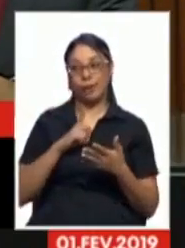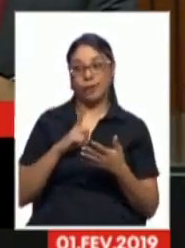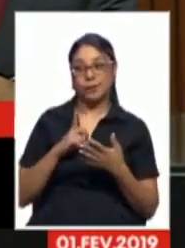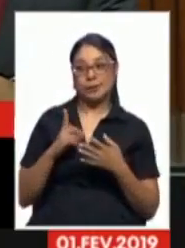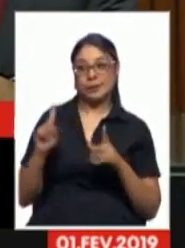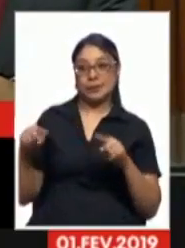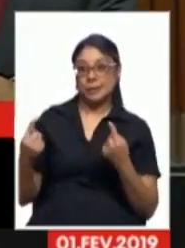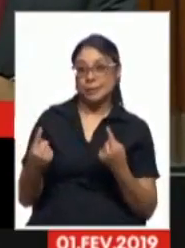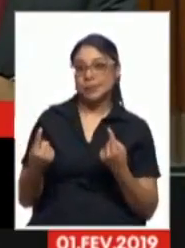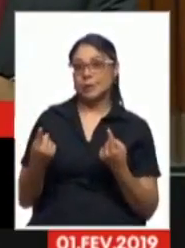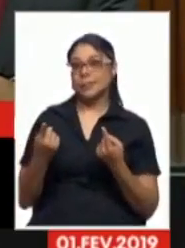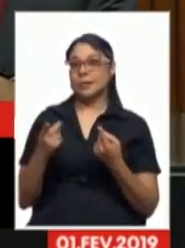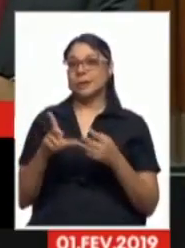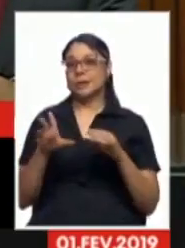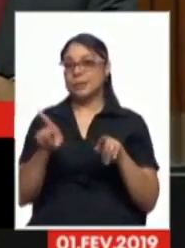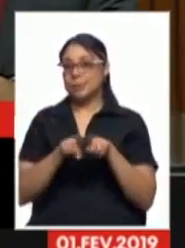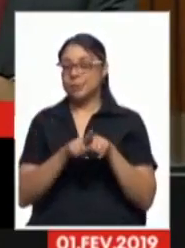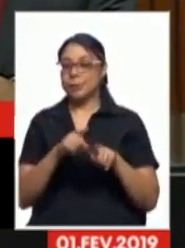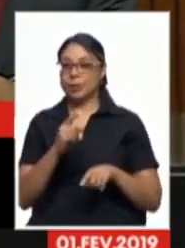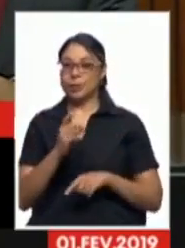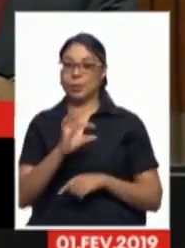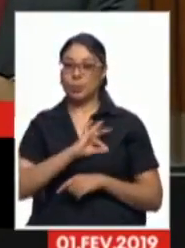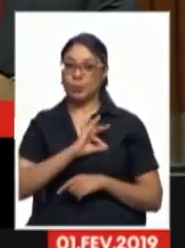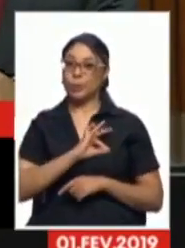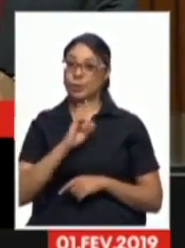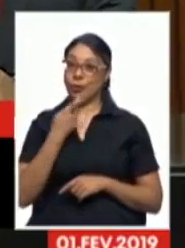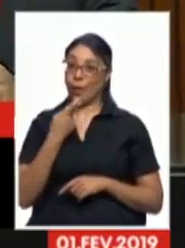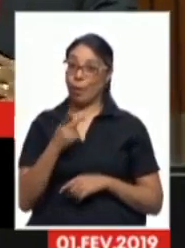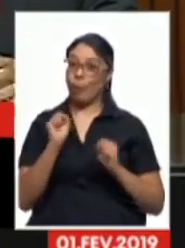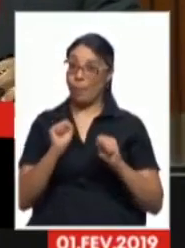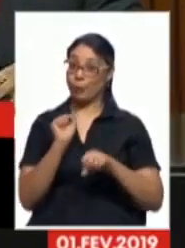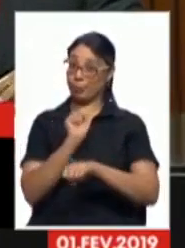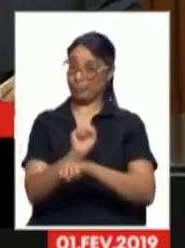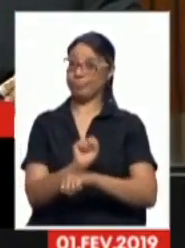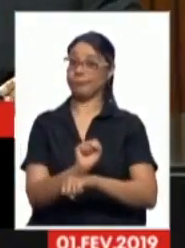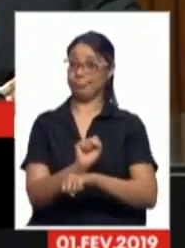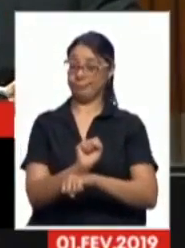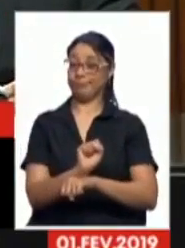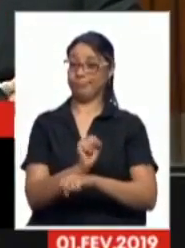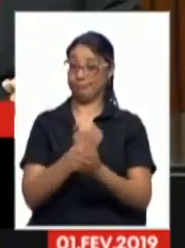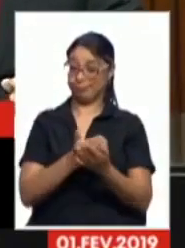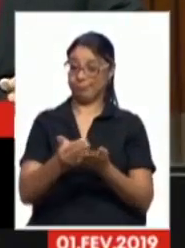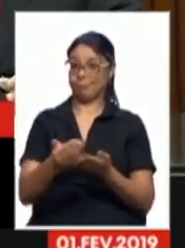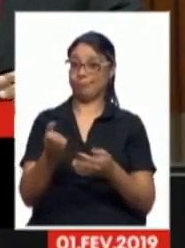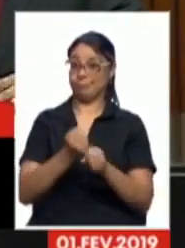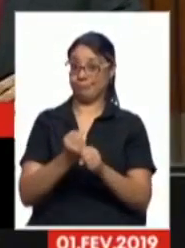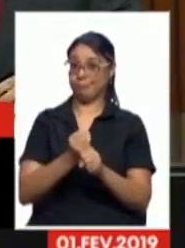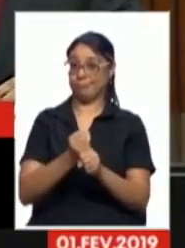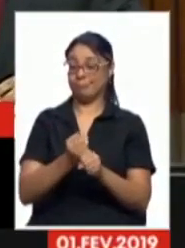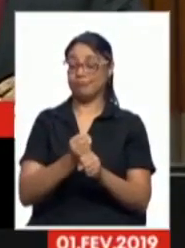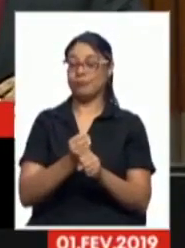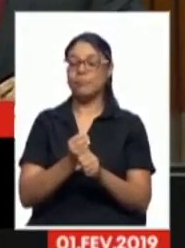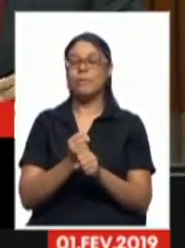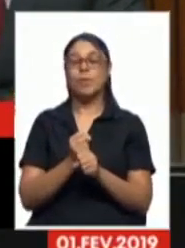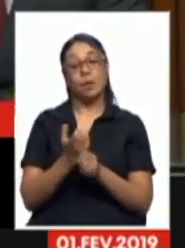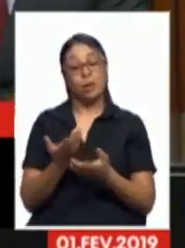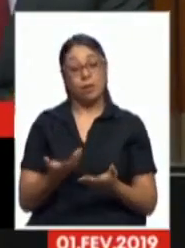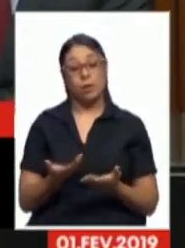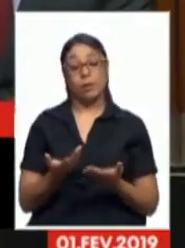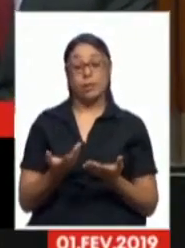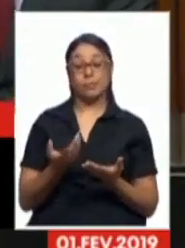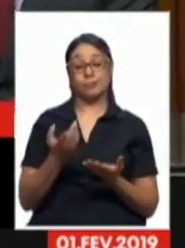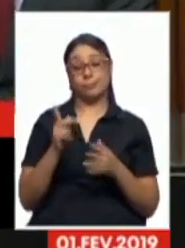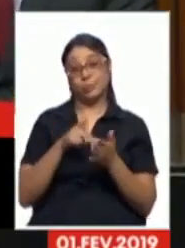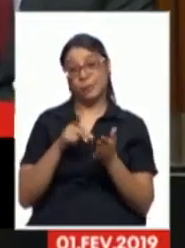motivações das polícias de uma possível paralisação, inclusive, nesse início de ano. É, e hoje mesmo, aqui nos arredores